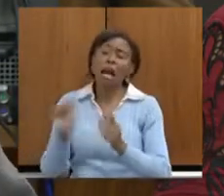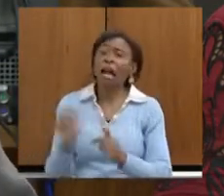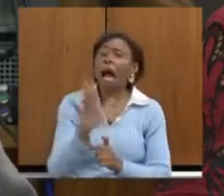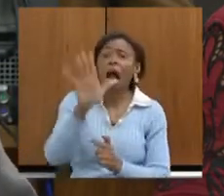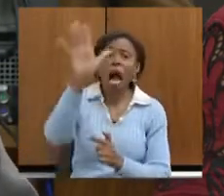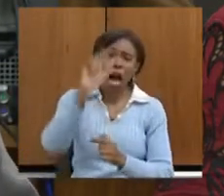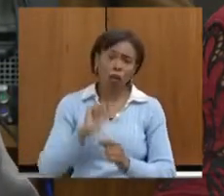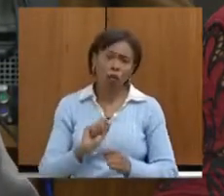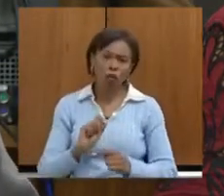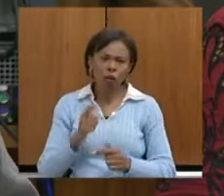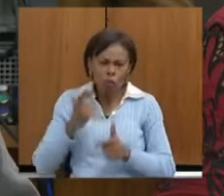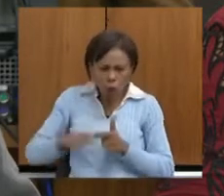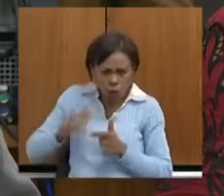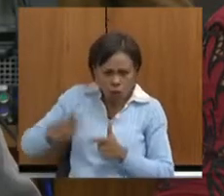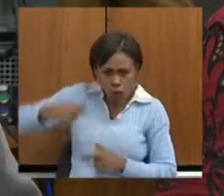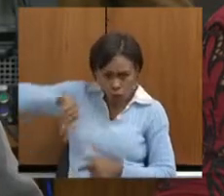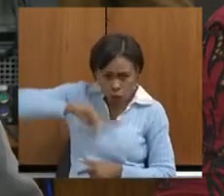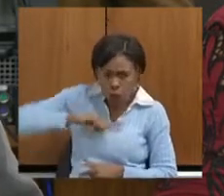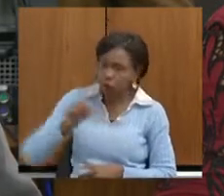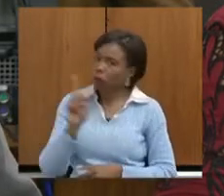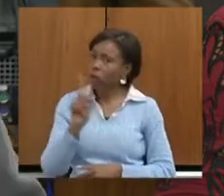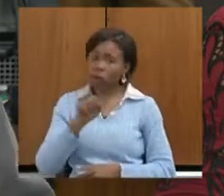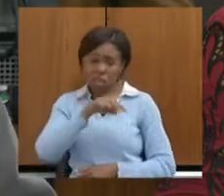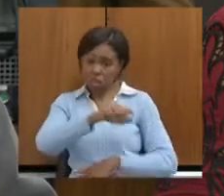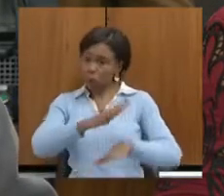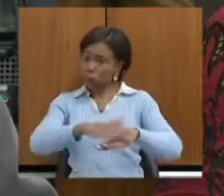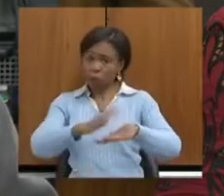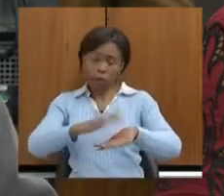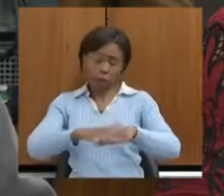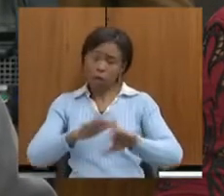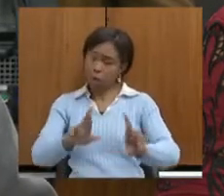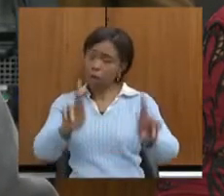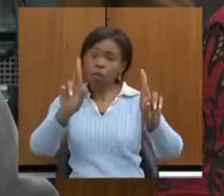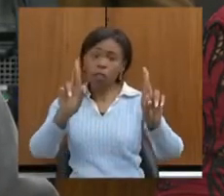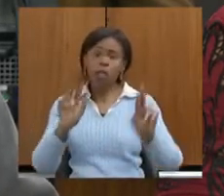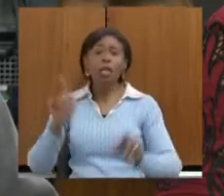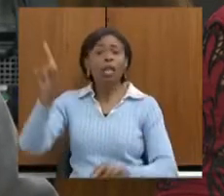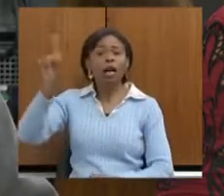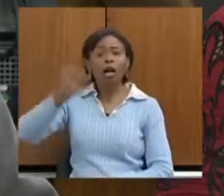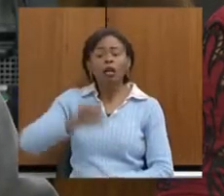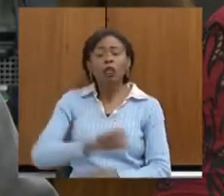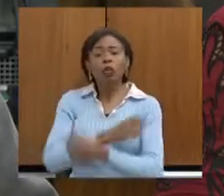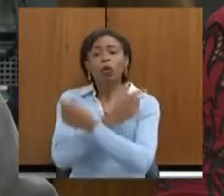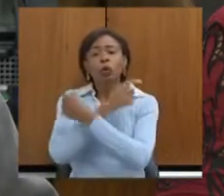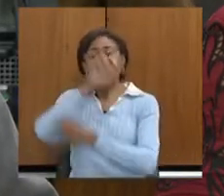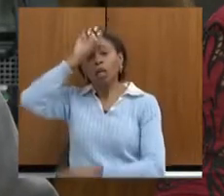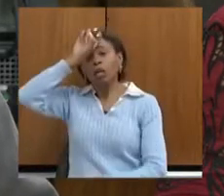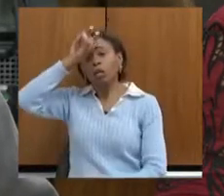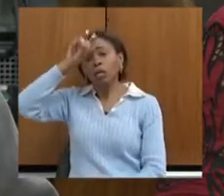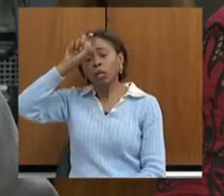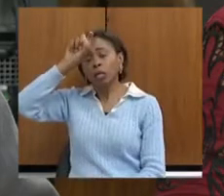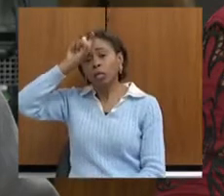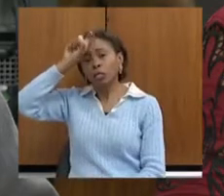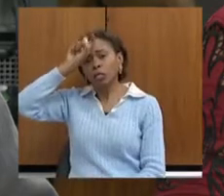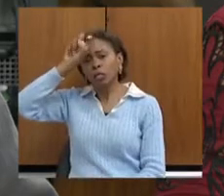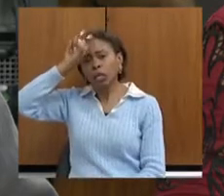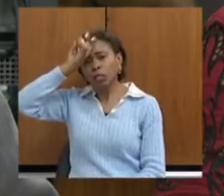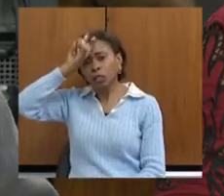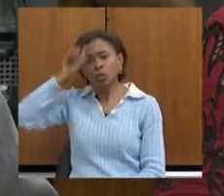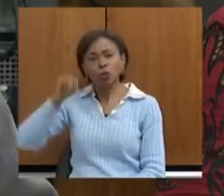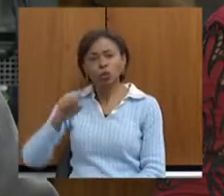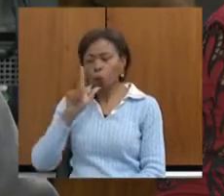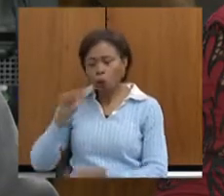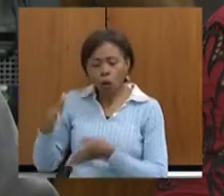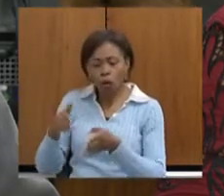do fundo do Rio e vou colocar onde não é muito caro recuperar o rio isso não é problema